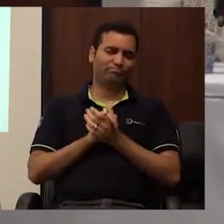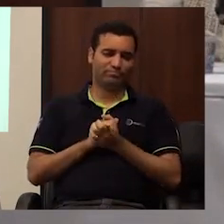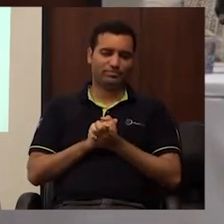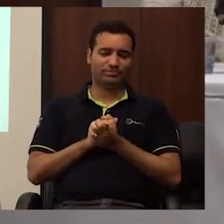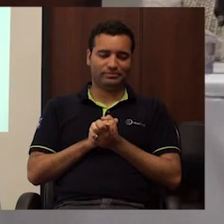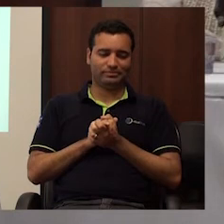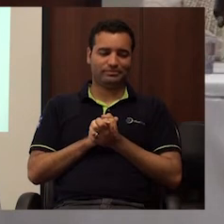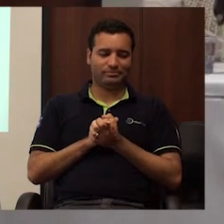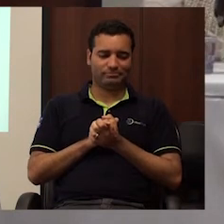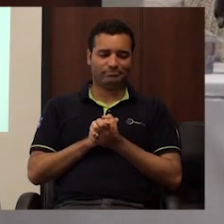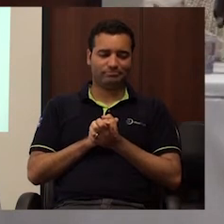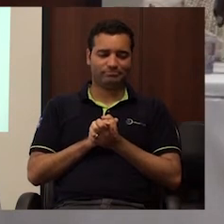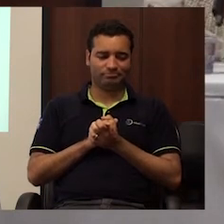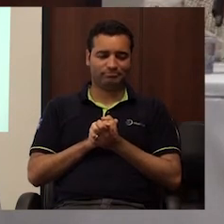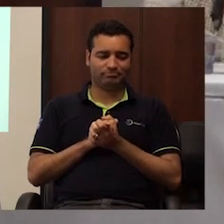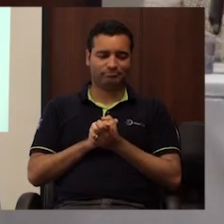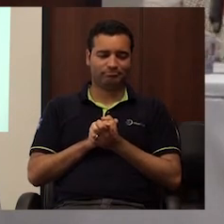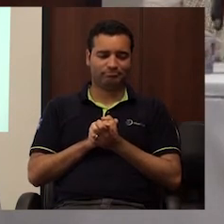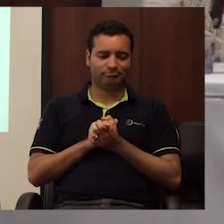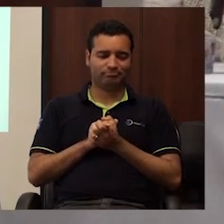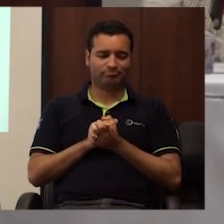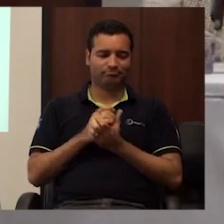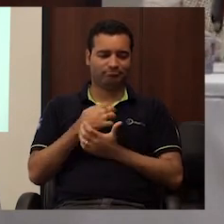Tenho muito